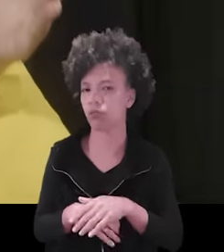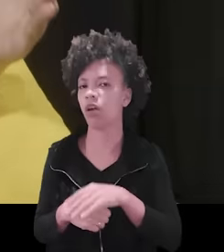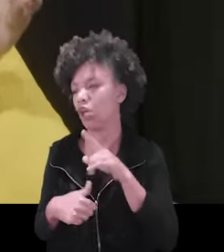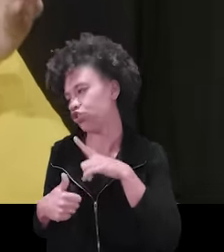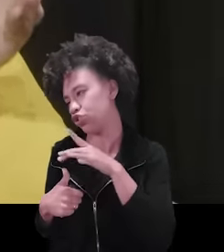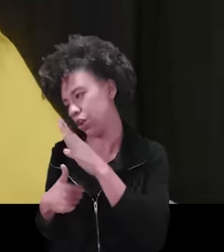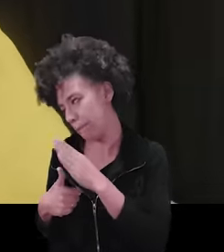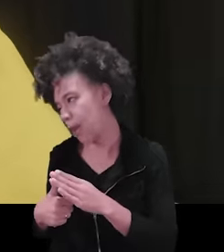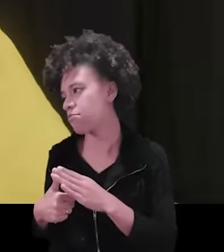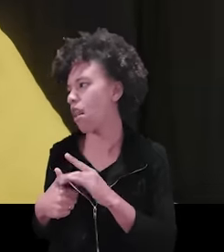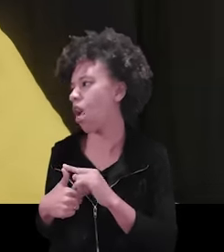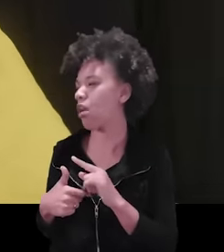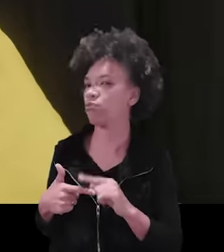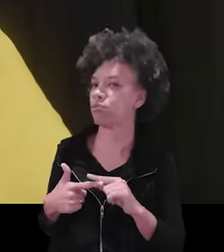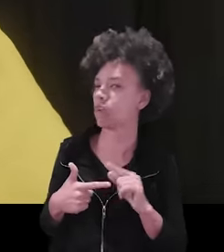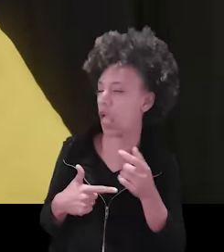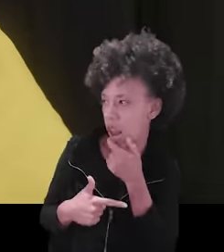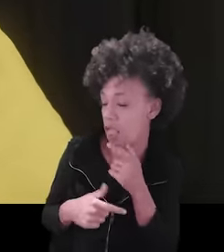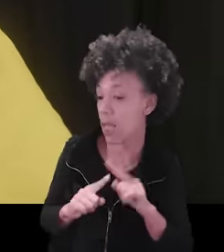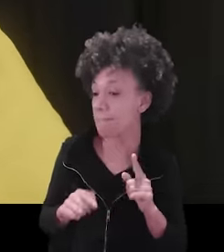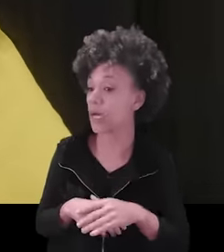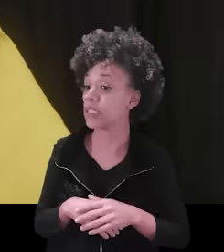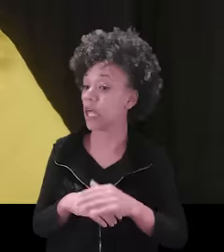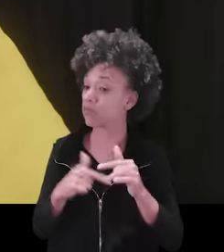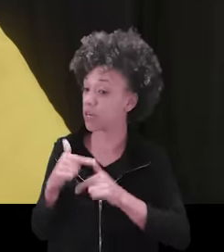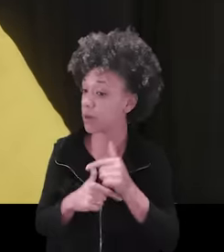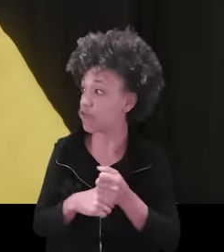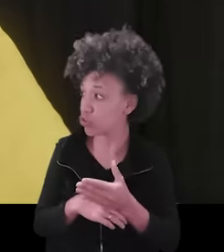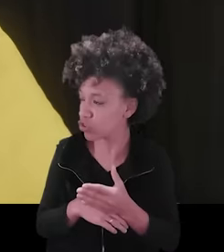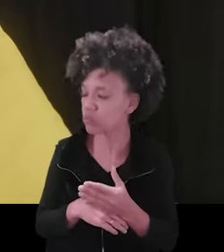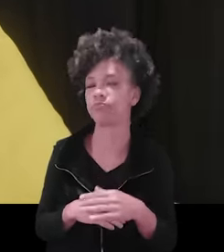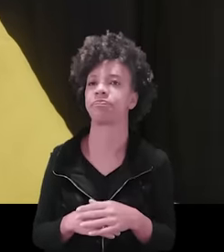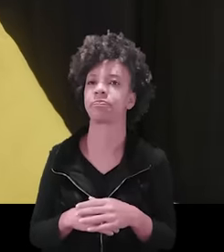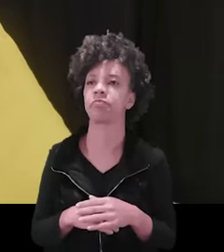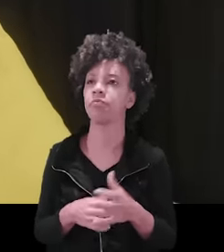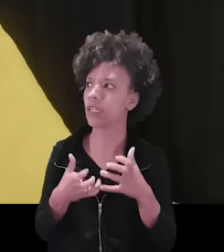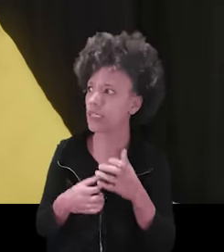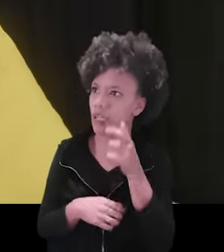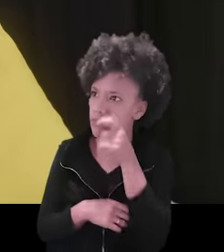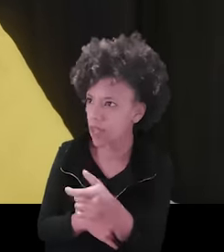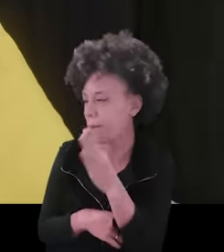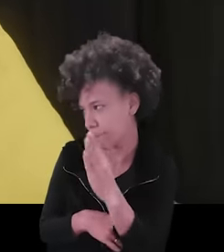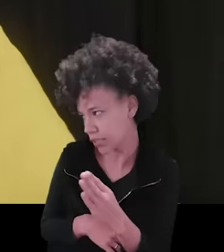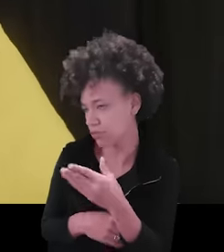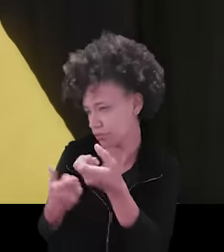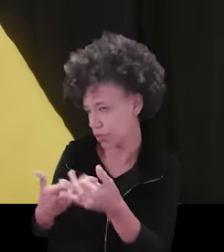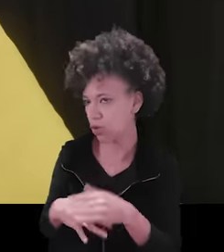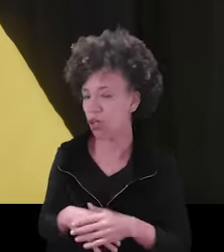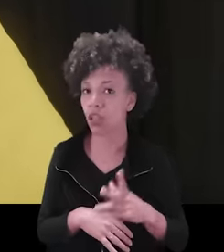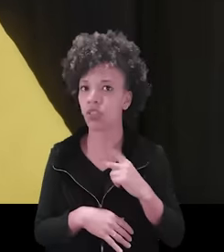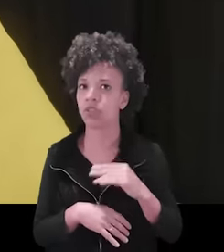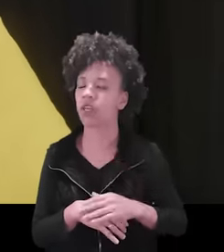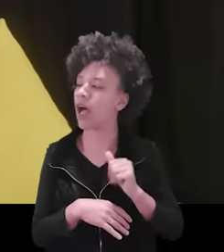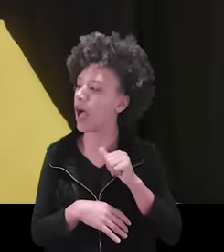tá todo mundo bem brasileiro e ver o brasileiro que ele é um trabalhador assim ele tá afim de ver um brasileiro que você